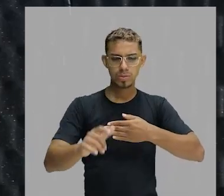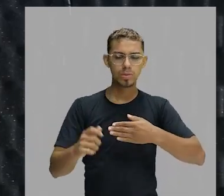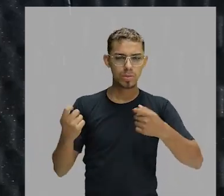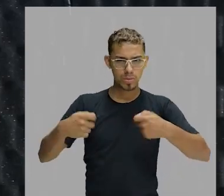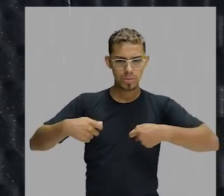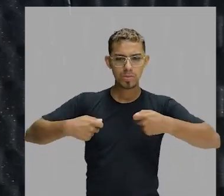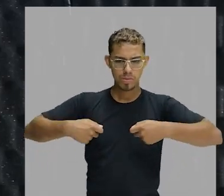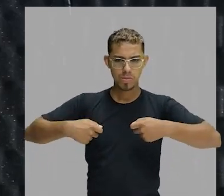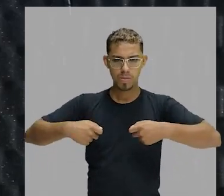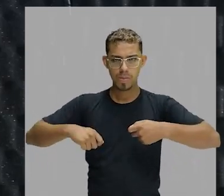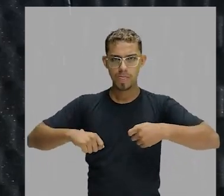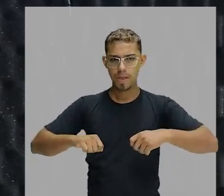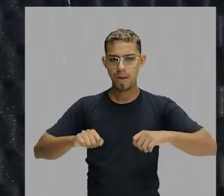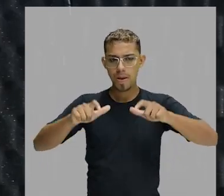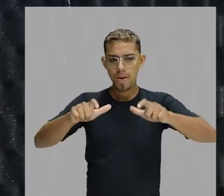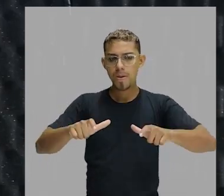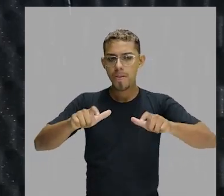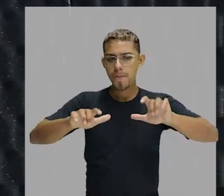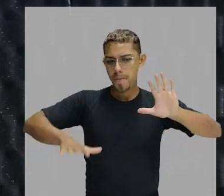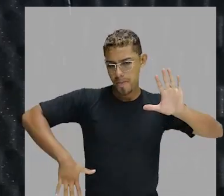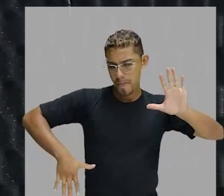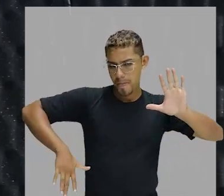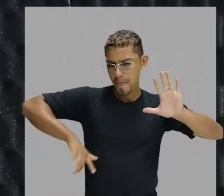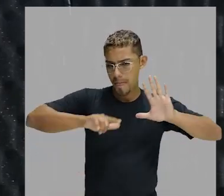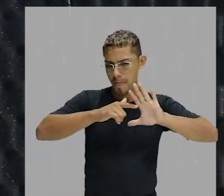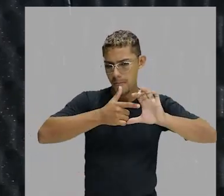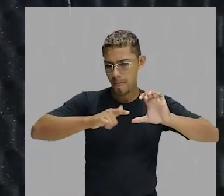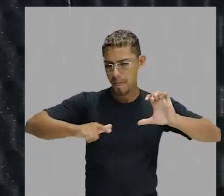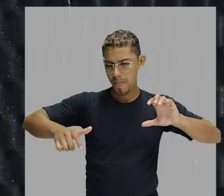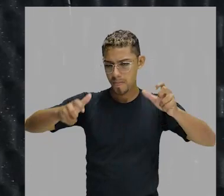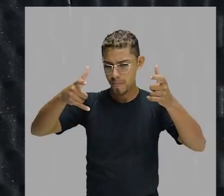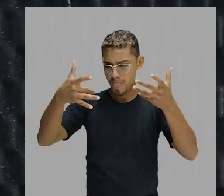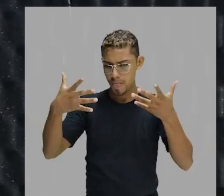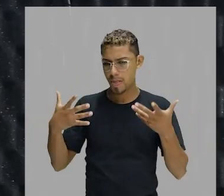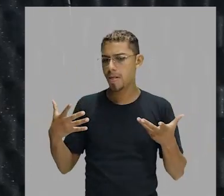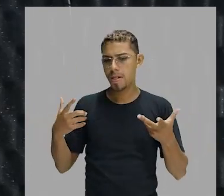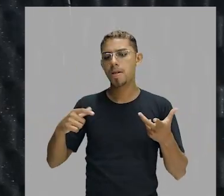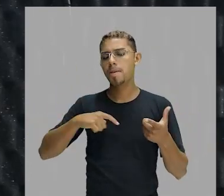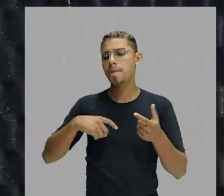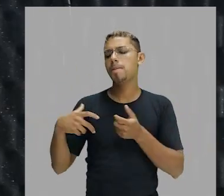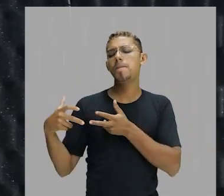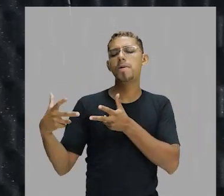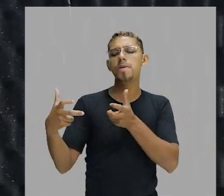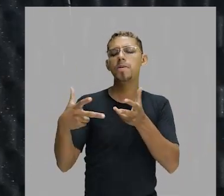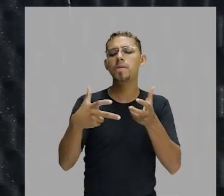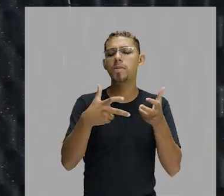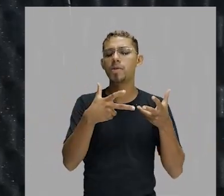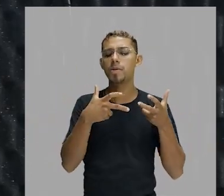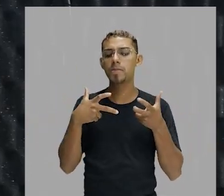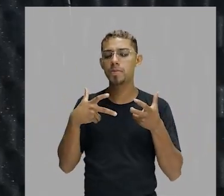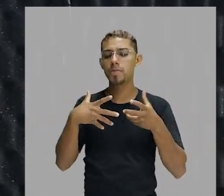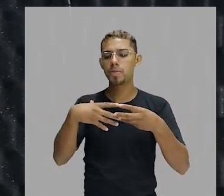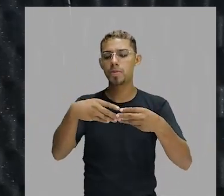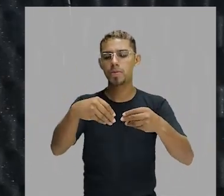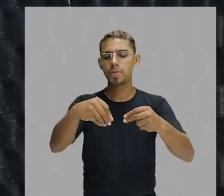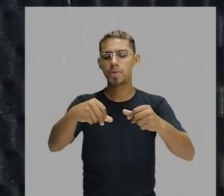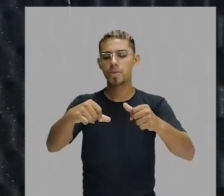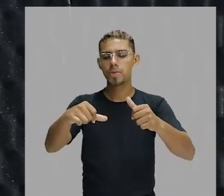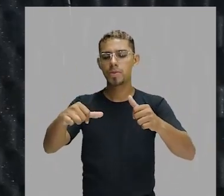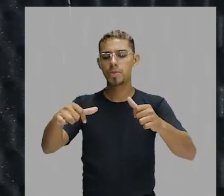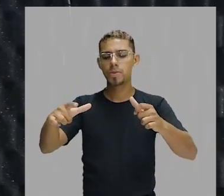de litoral, onde a vegetação de restinga ela é retirada, o que a gente vai perceber com o tempo é a areia, são as